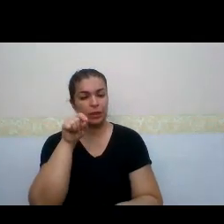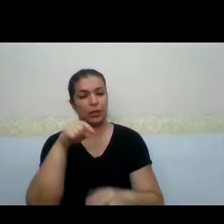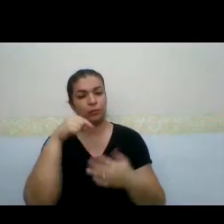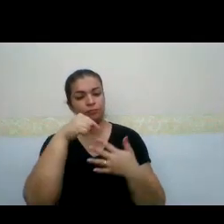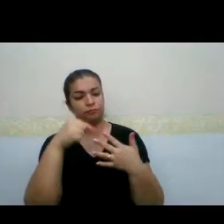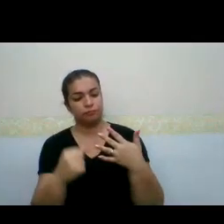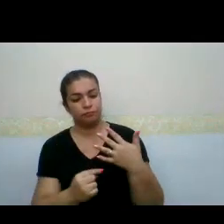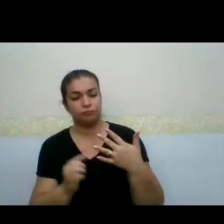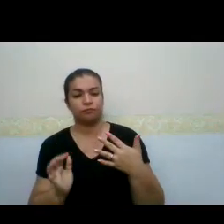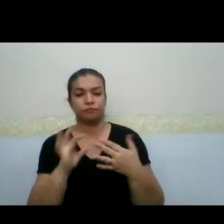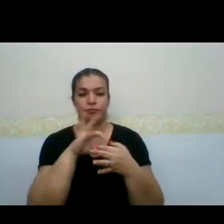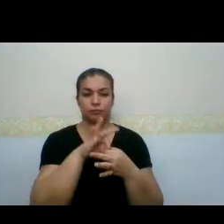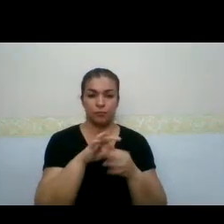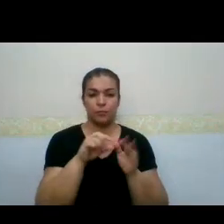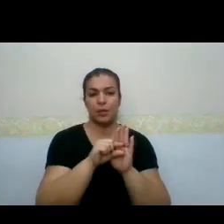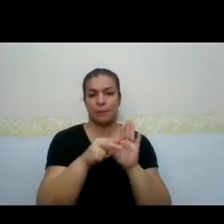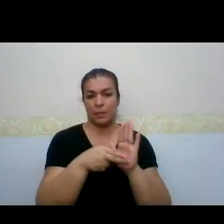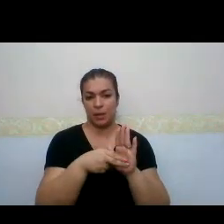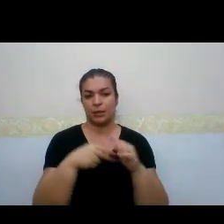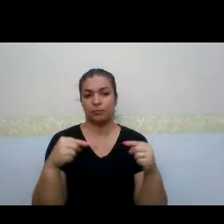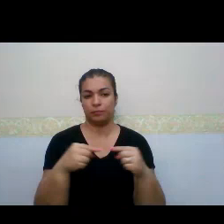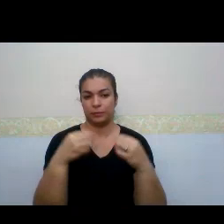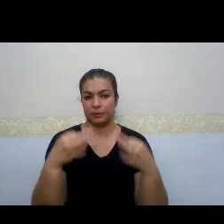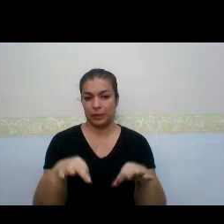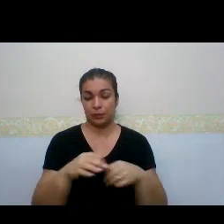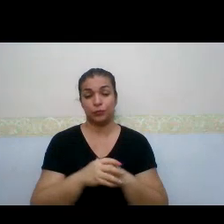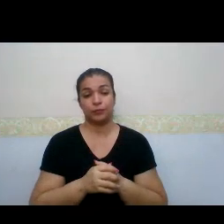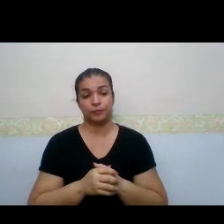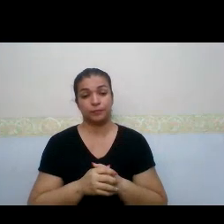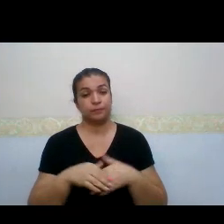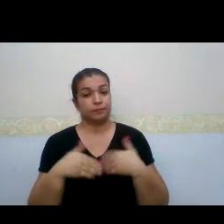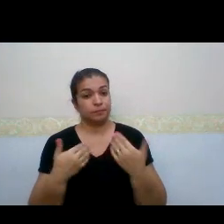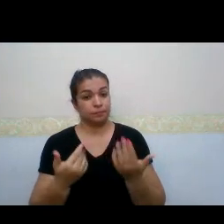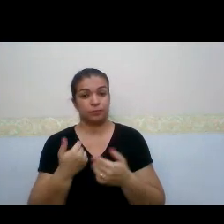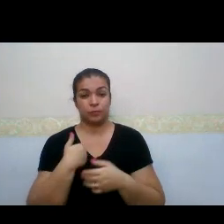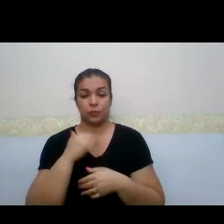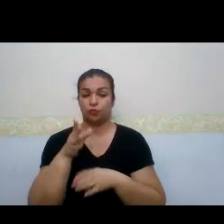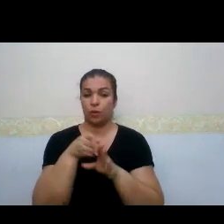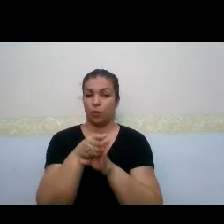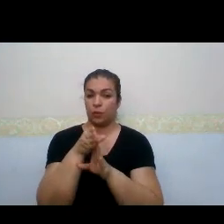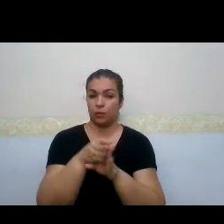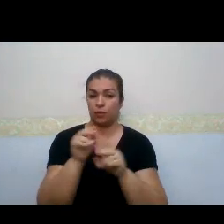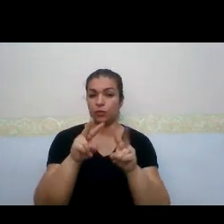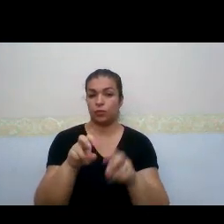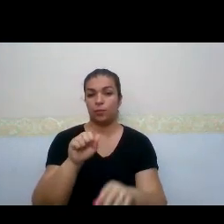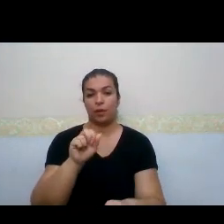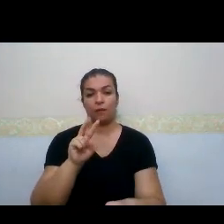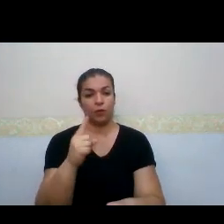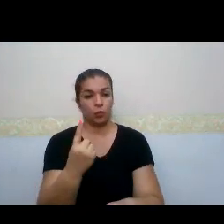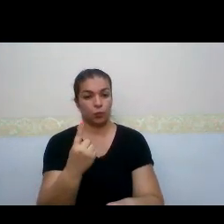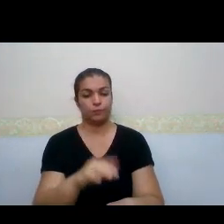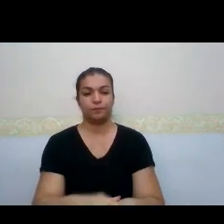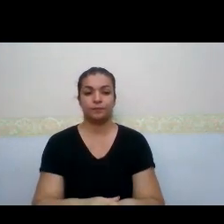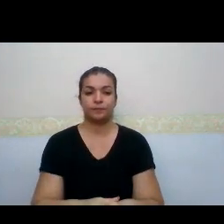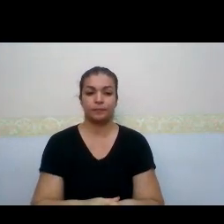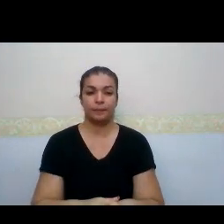ementa. Então, já orientei vocês quanto à atividade 1, né?